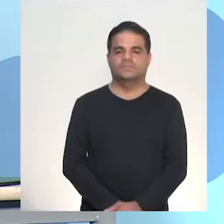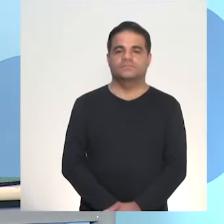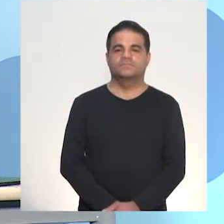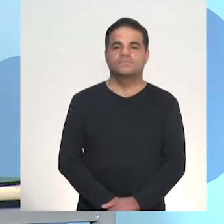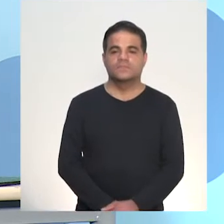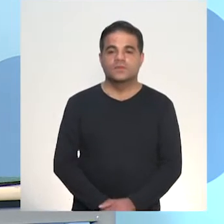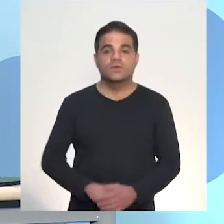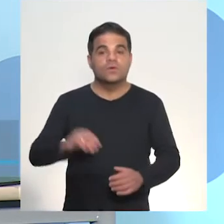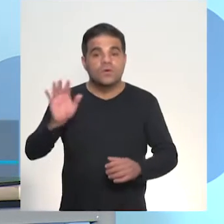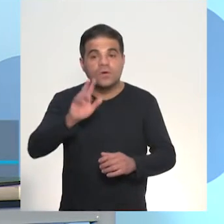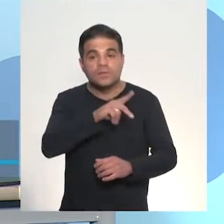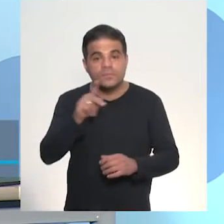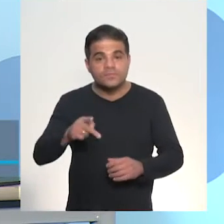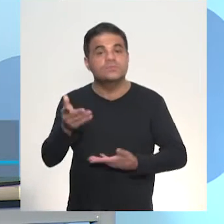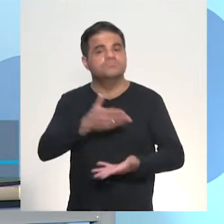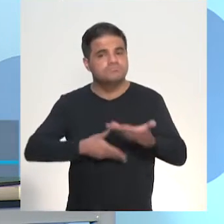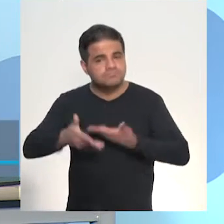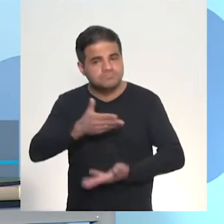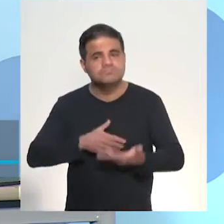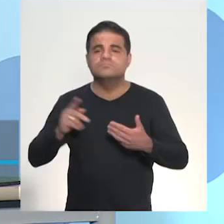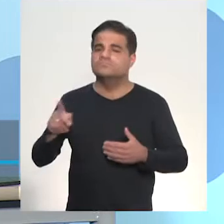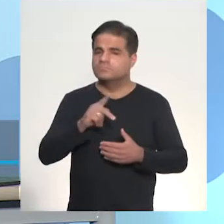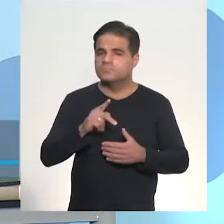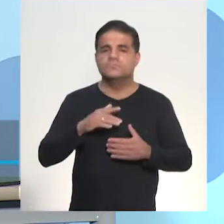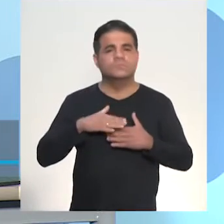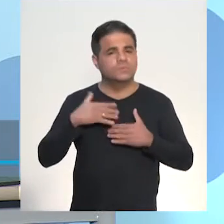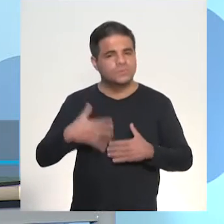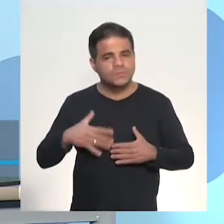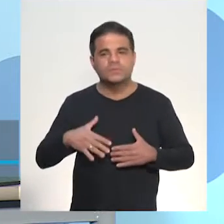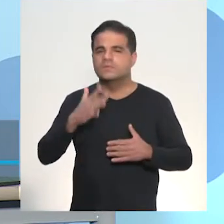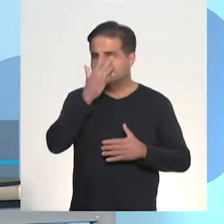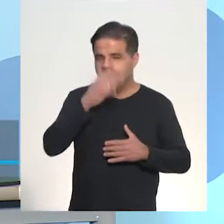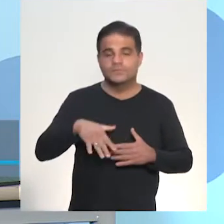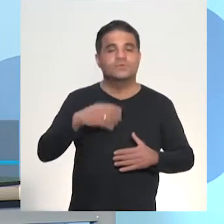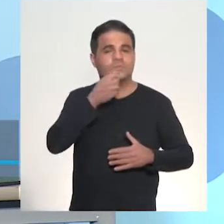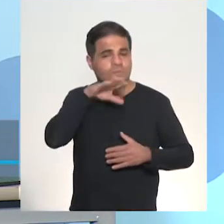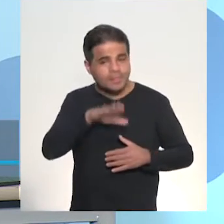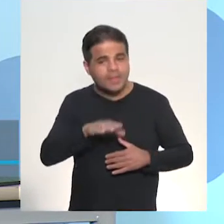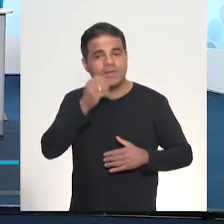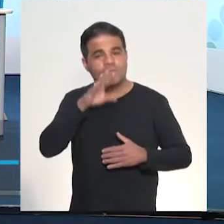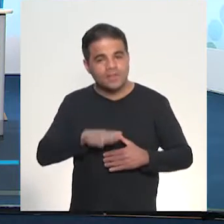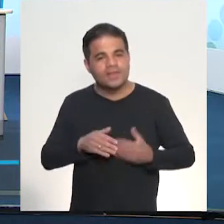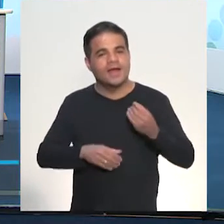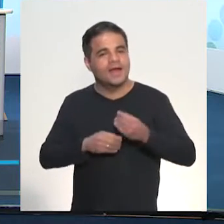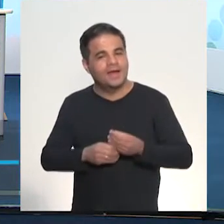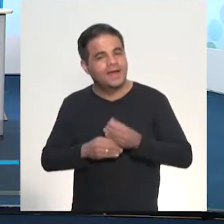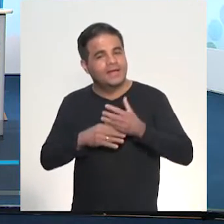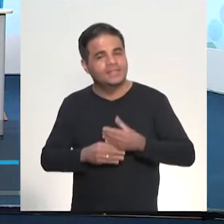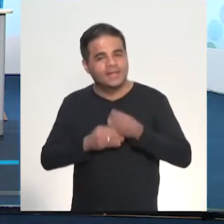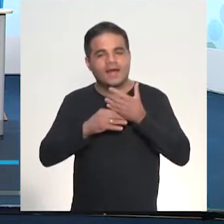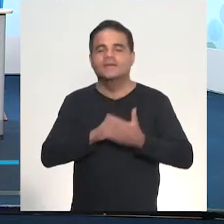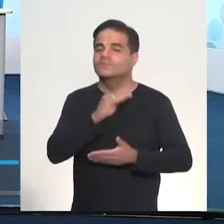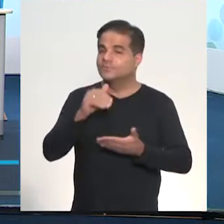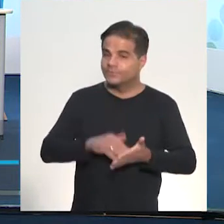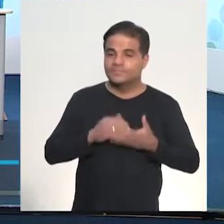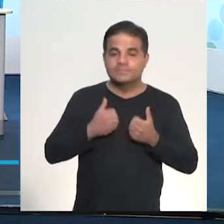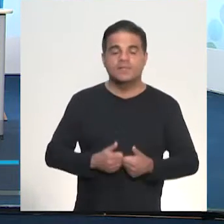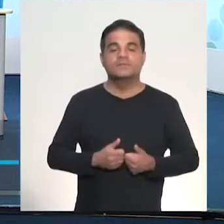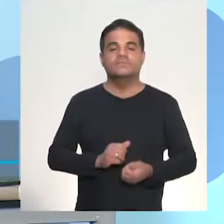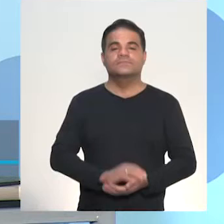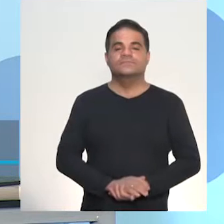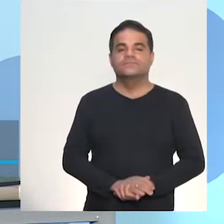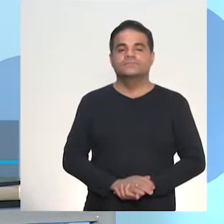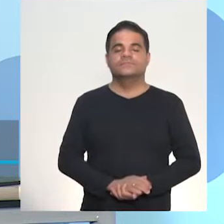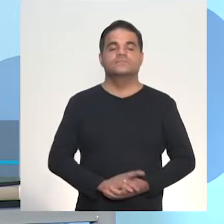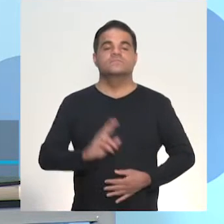Olha, professor Mauro, algumas interações aqui, o pessoal ainda está muito no boa tarde, está chegando aqui, Tá boa tarde a aquecendo todos. ainda, né? Então, olha só,